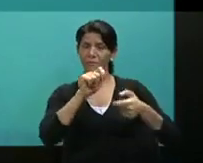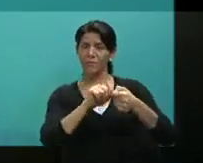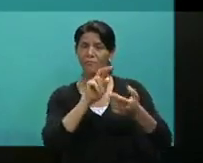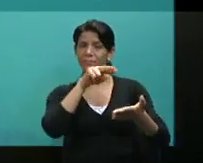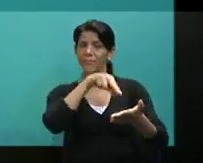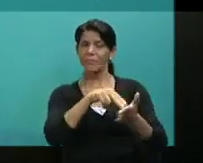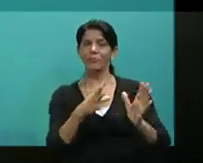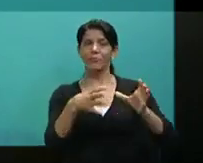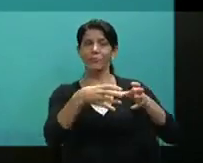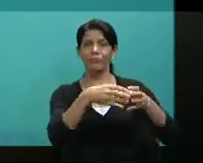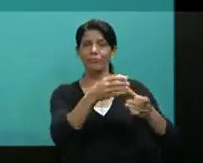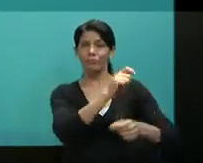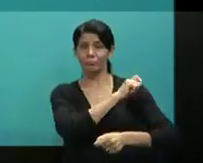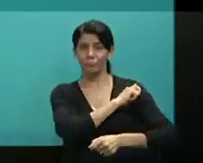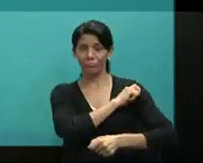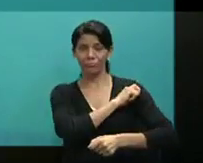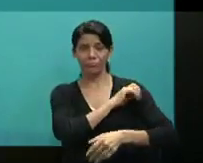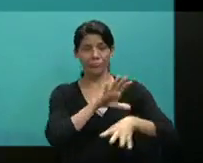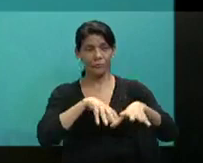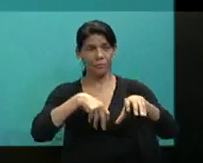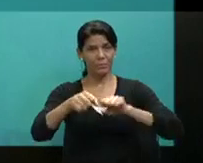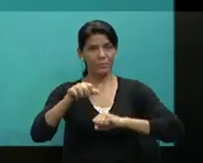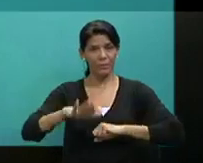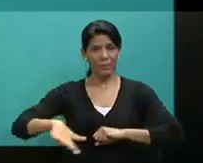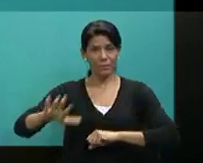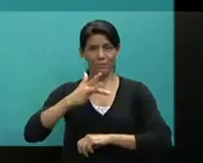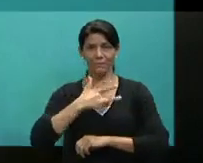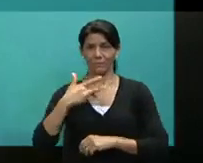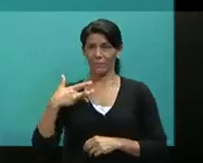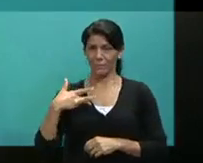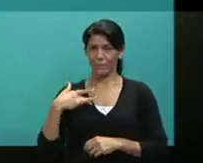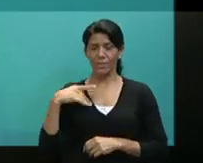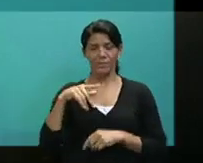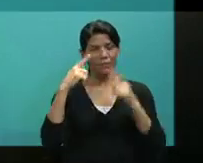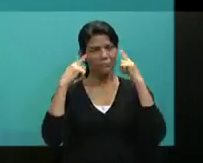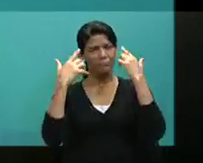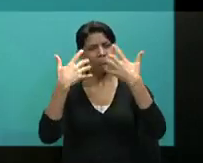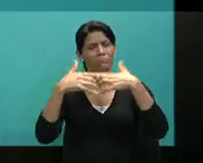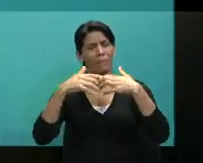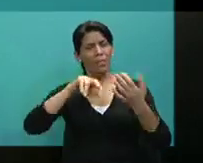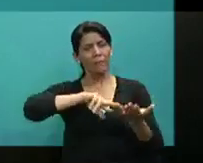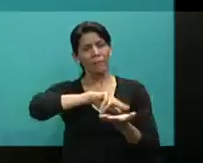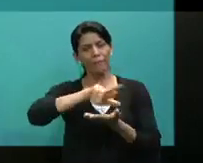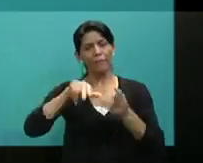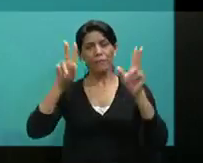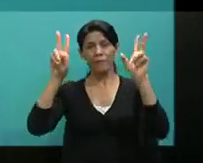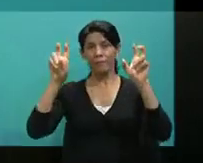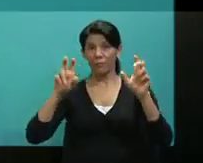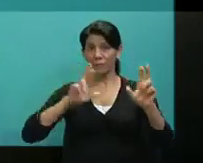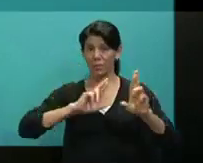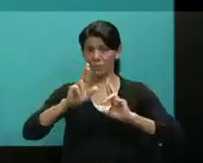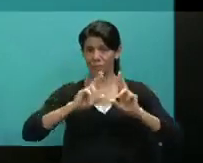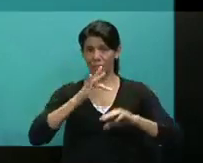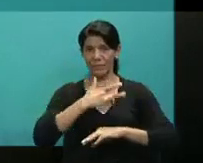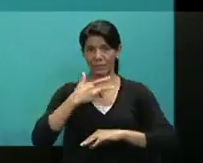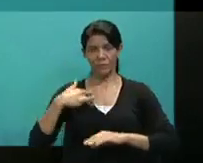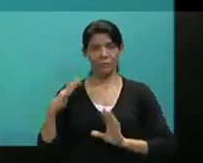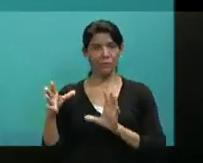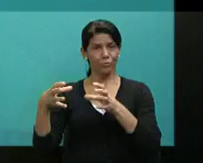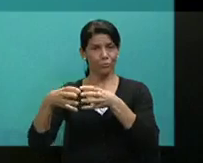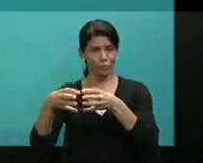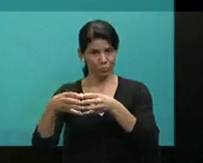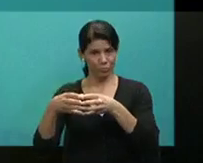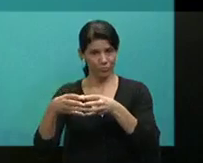parte de uma turma de estudantes de graduação na área de saúde e vai refletir sobre diversos temas relacionados à saúde